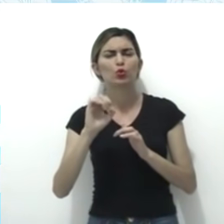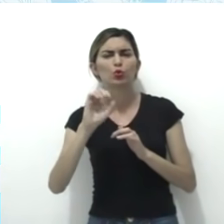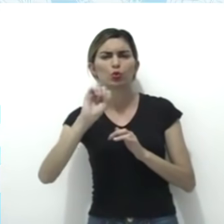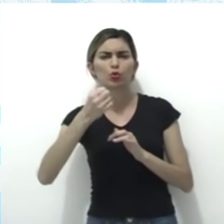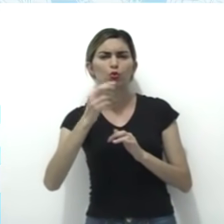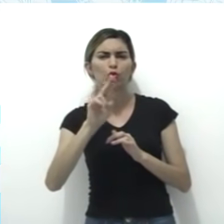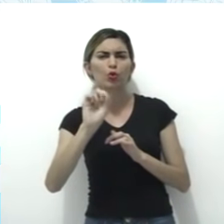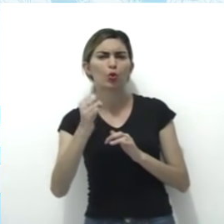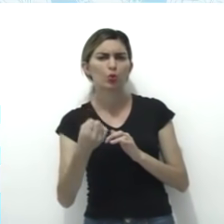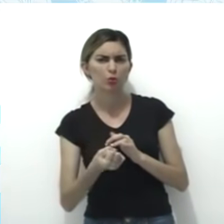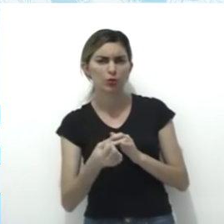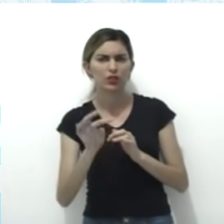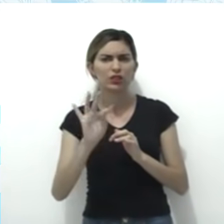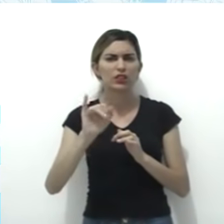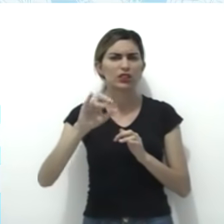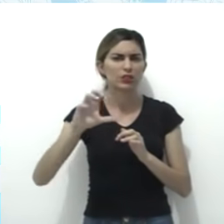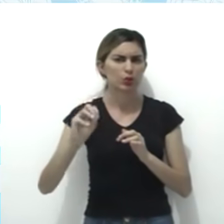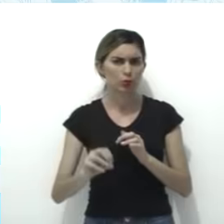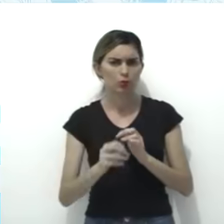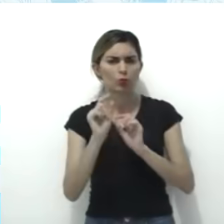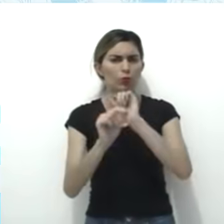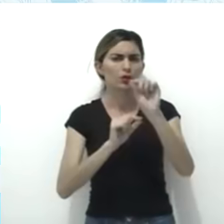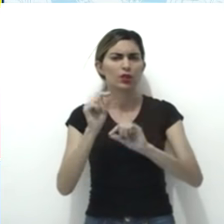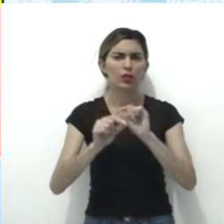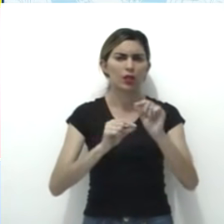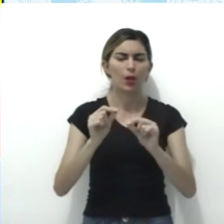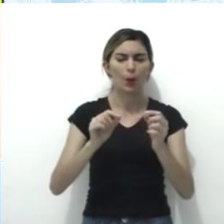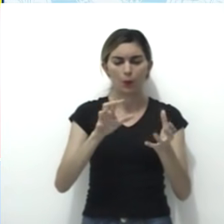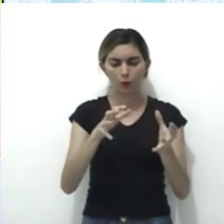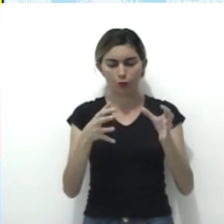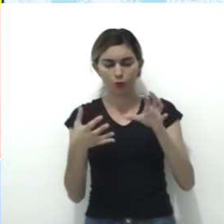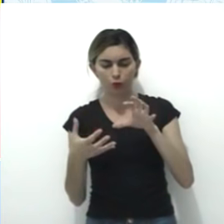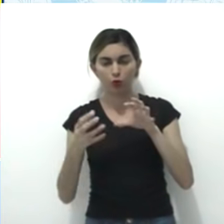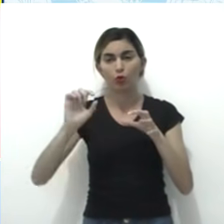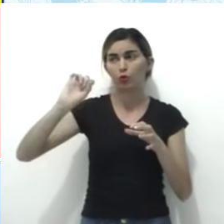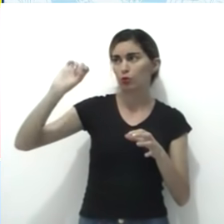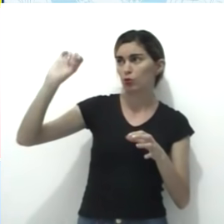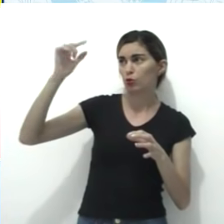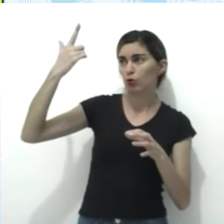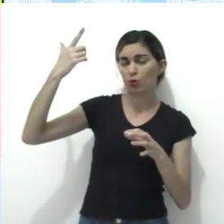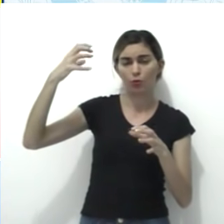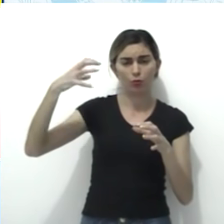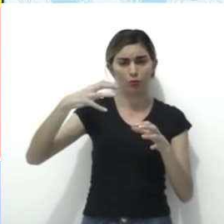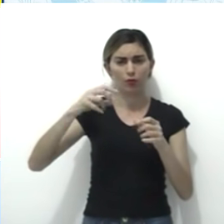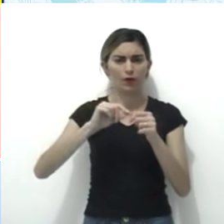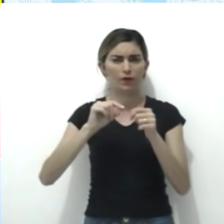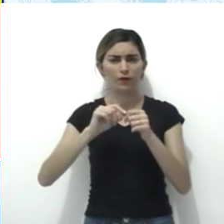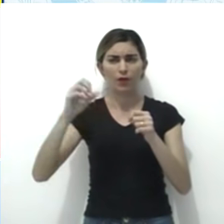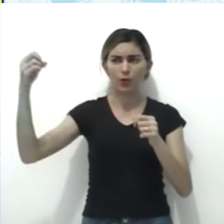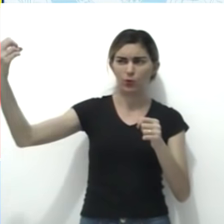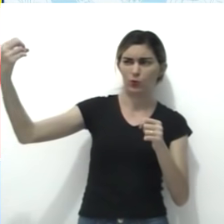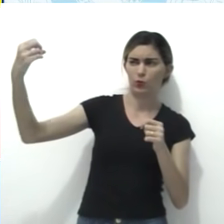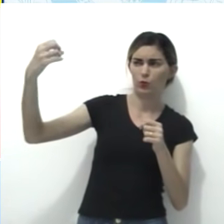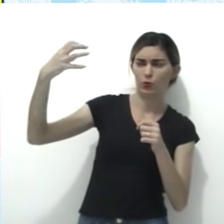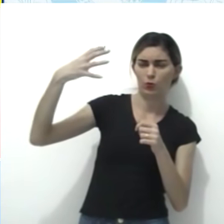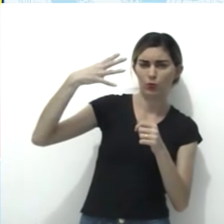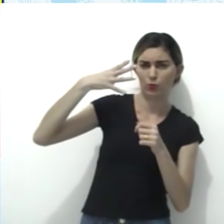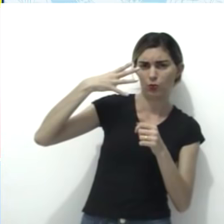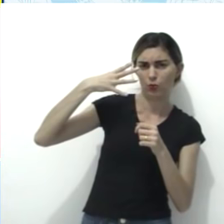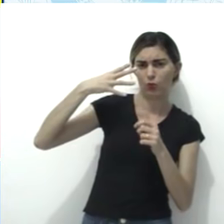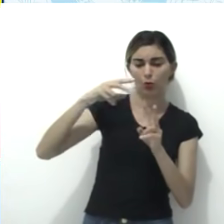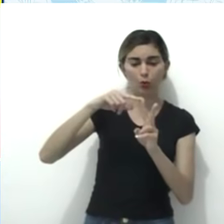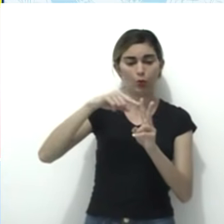solstícios solstício é quando a posição da terra em relação ao sol vai fazer com que a